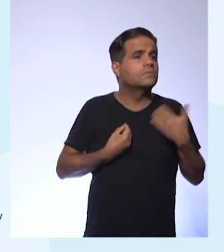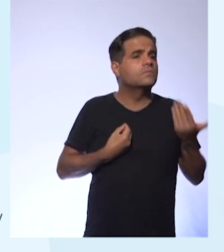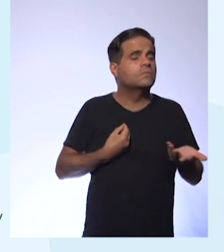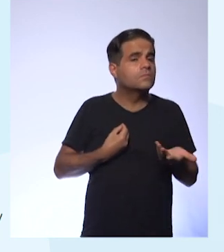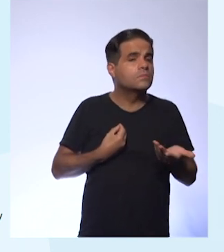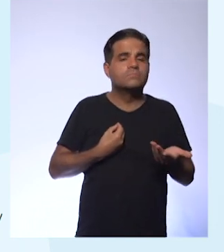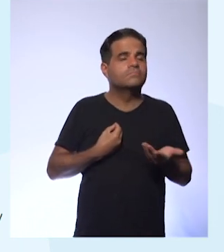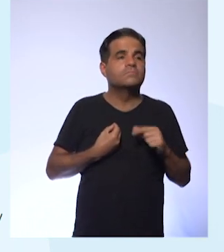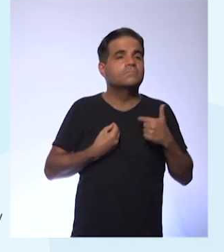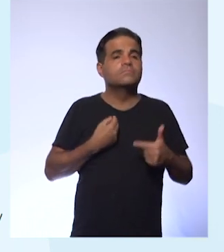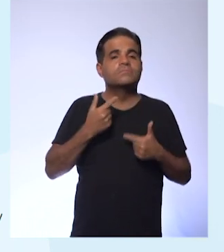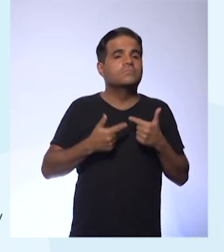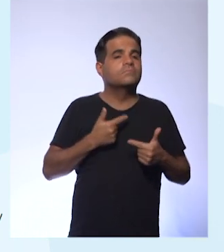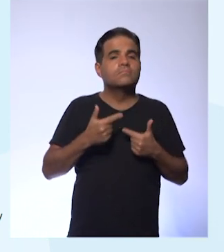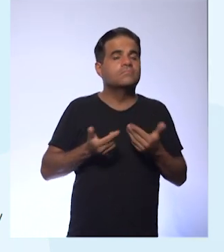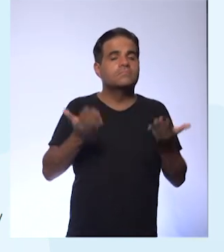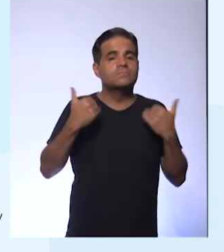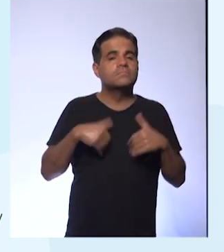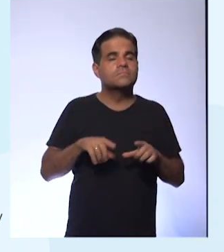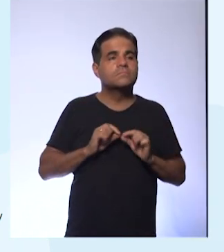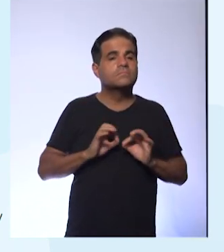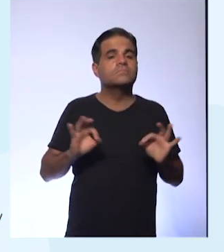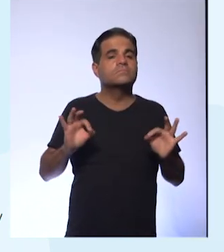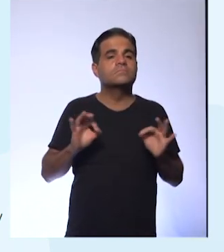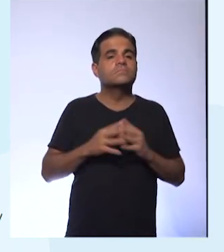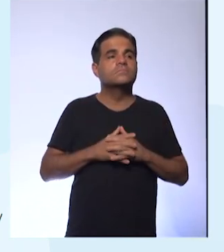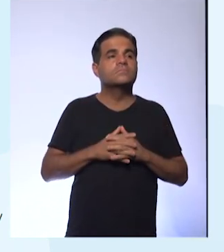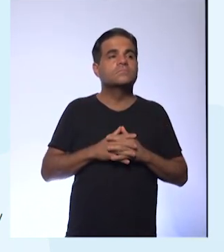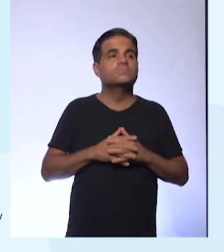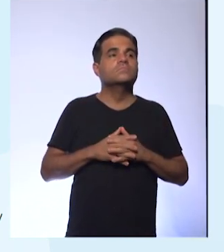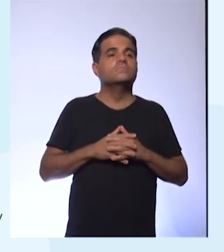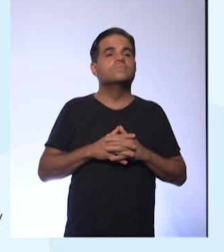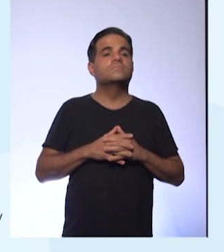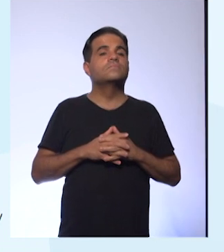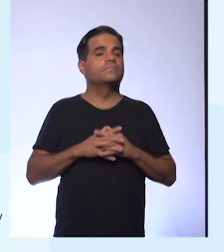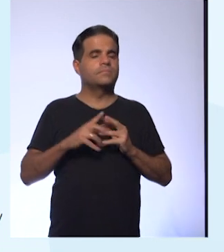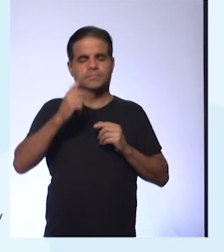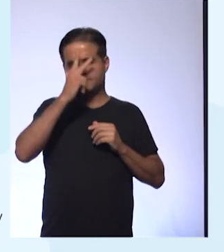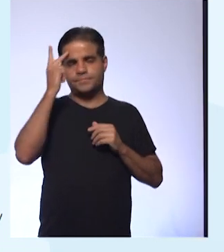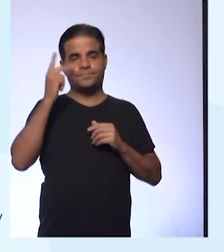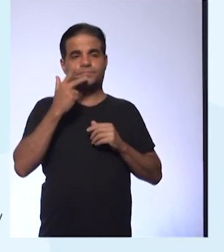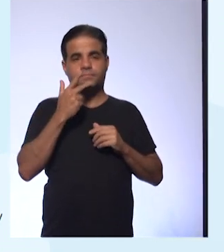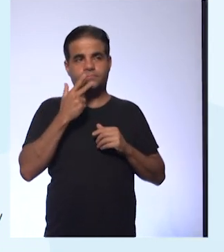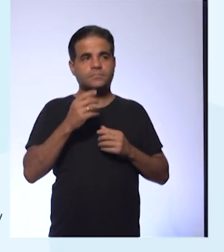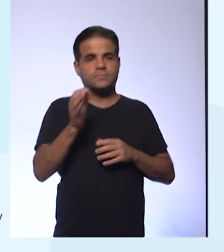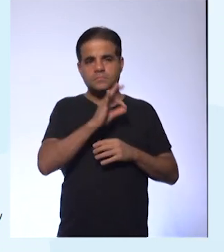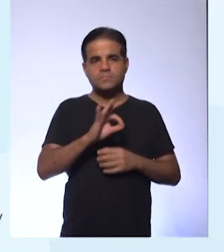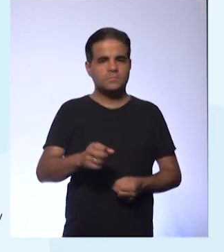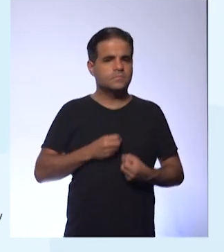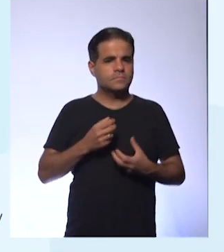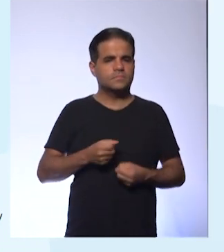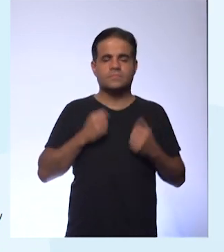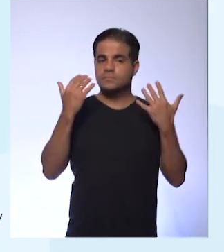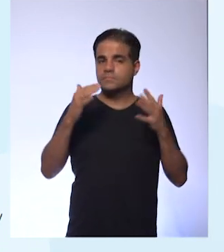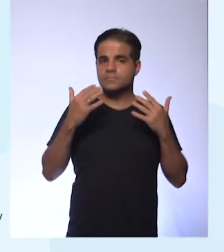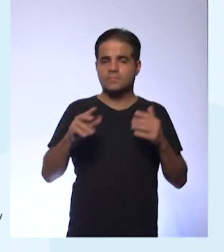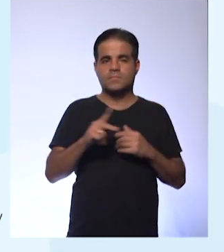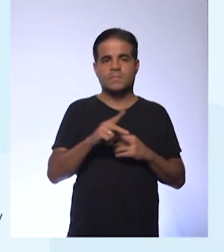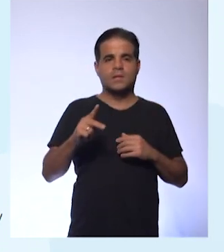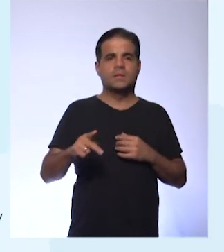os papéis sociais, hein, gente? Olha, tem gente aqui falando ótimo poema, parabéns,